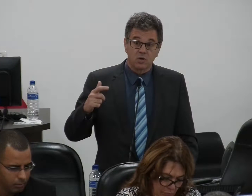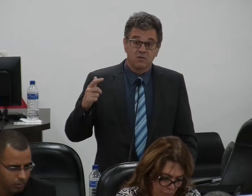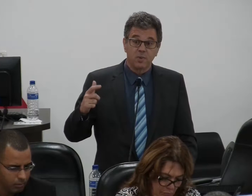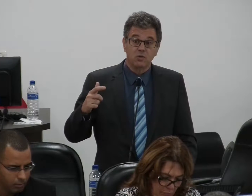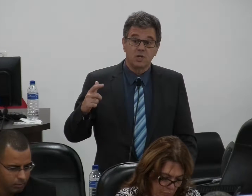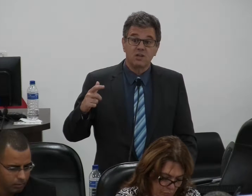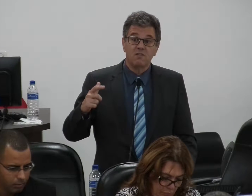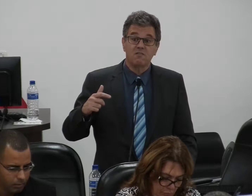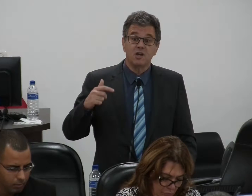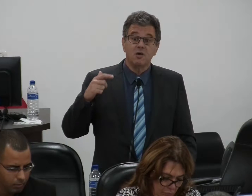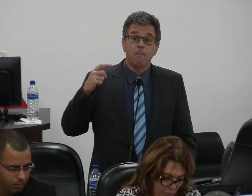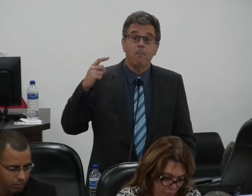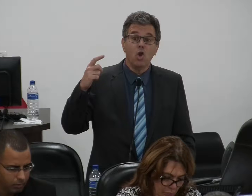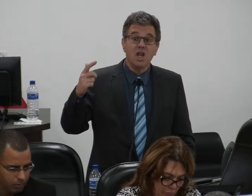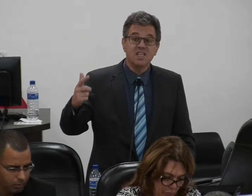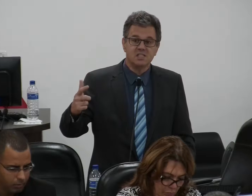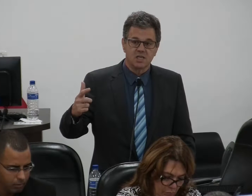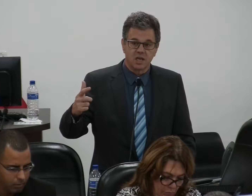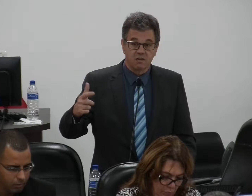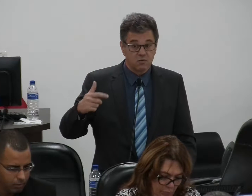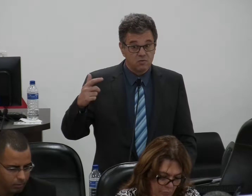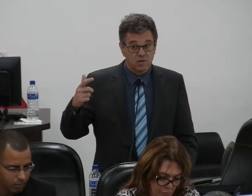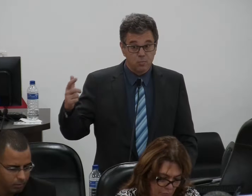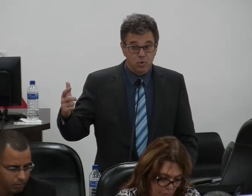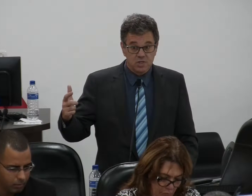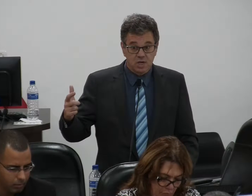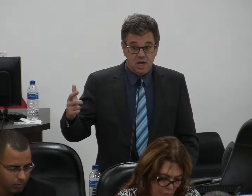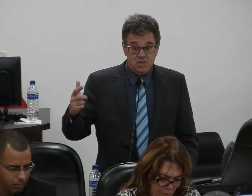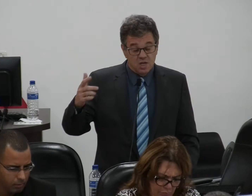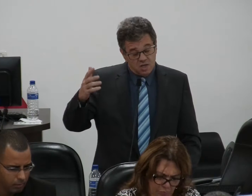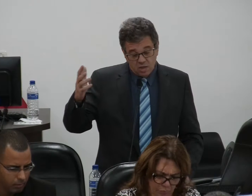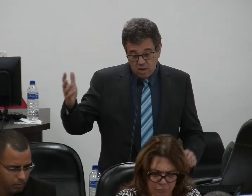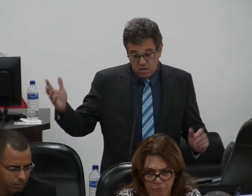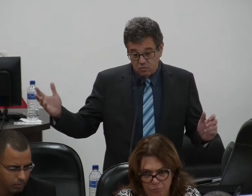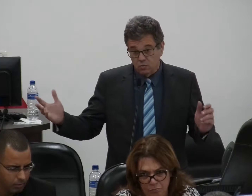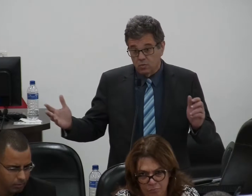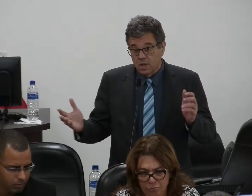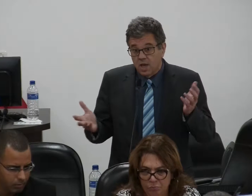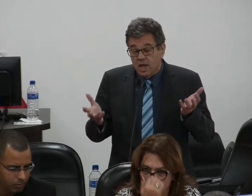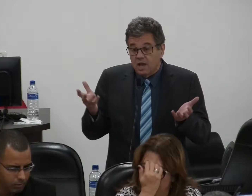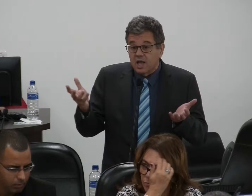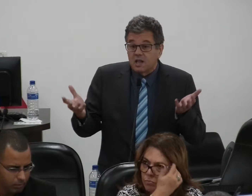se dão a respeito nem de dizer política, estão dizendo politicagem.